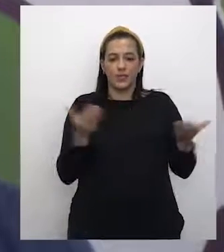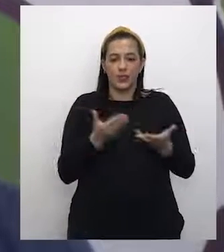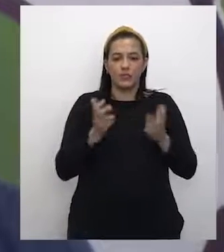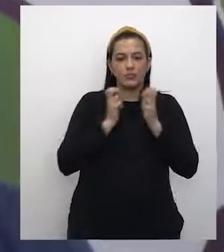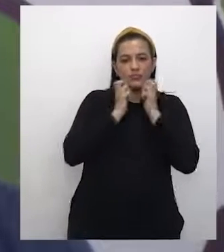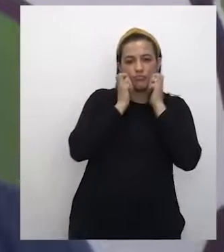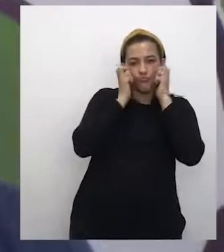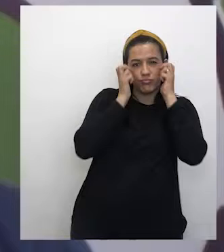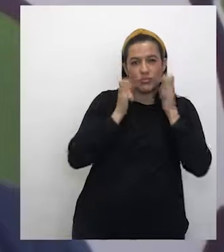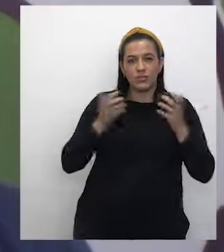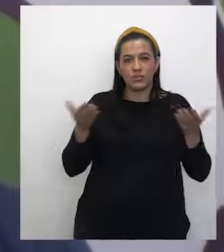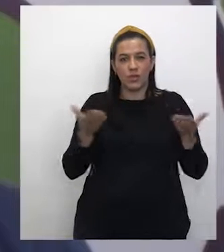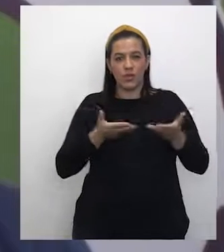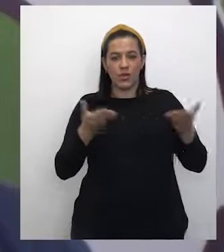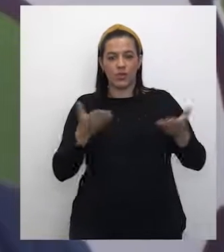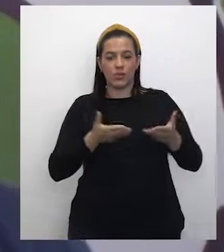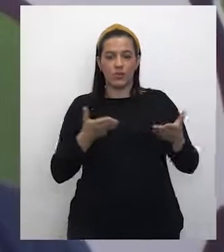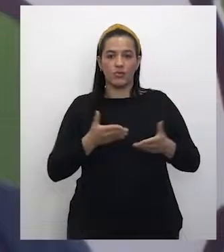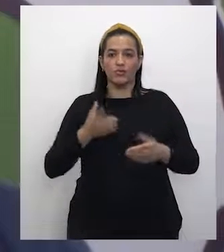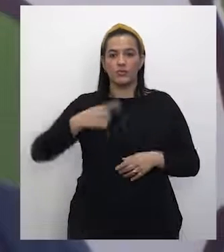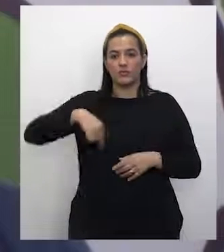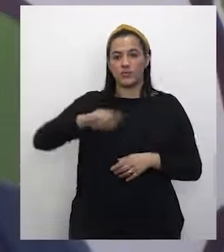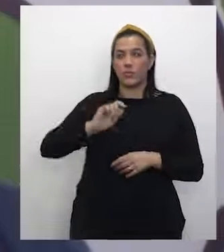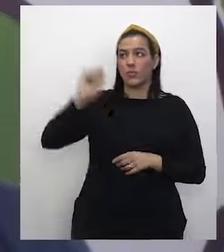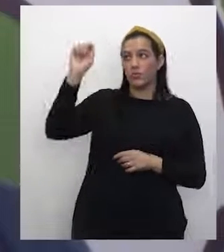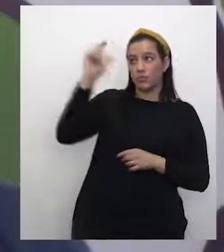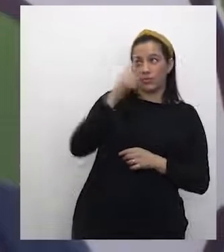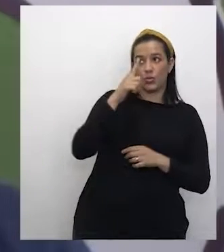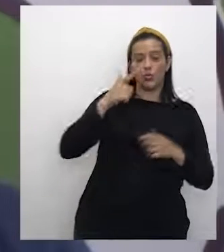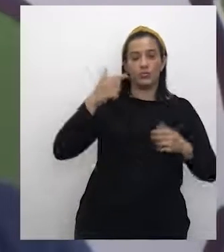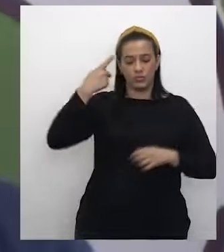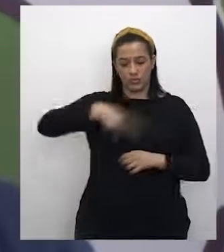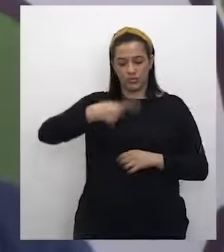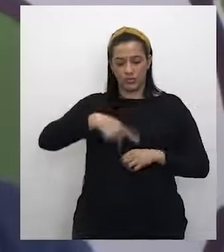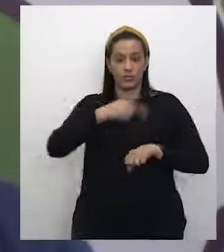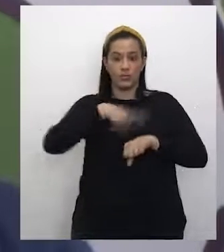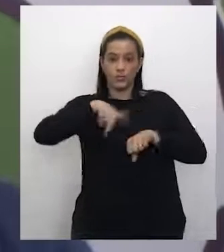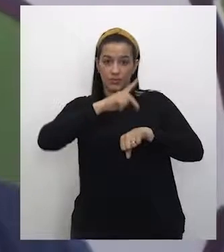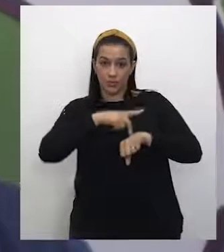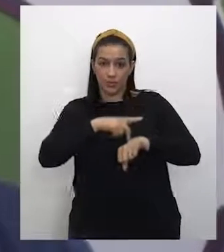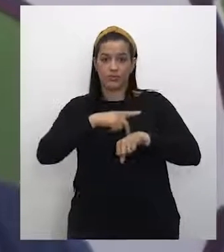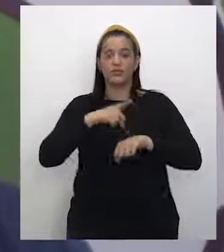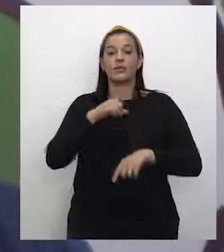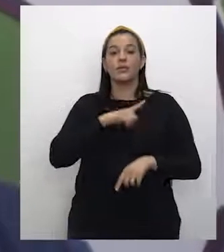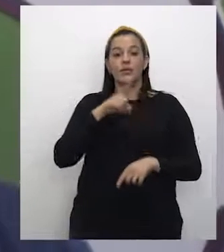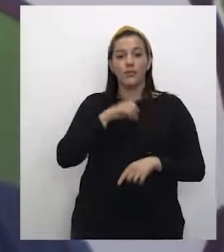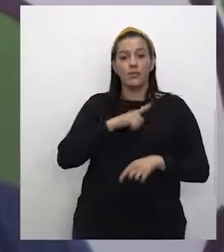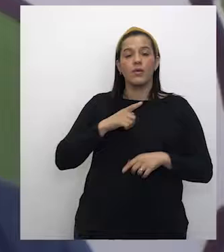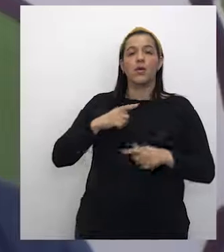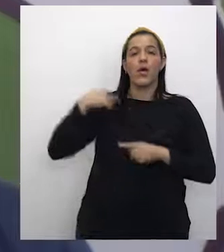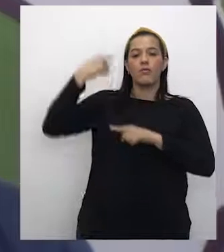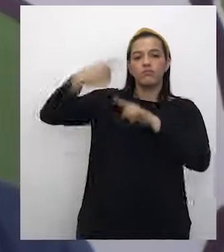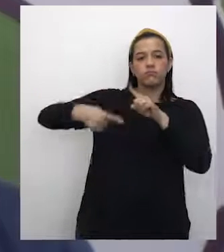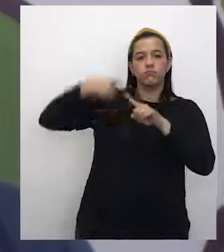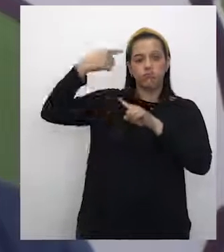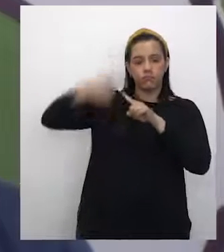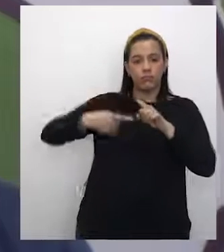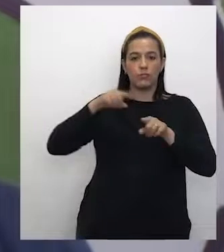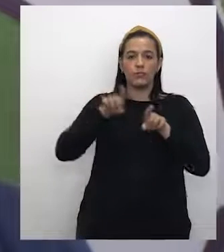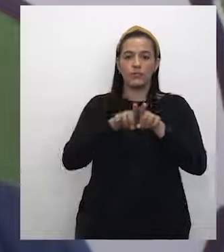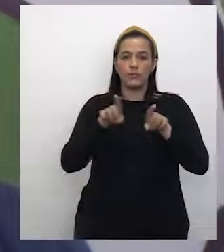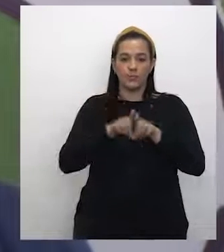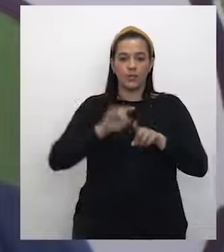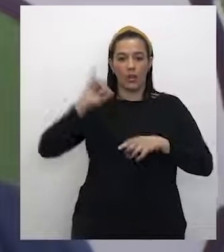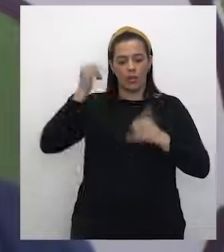essa questão, né, da energia solar no nosso país, energia eólica também, pela dimensão do